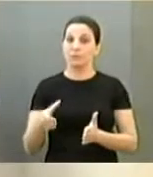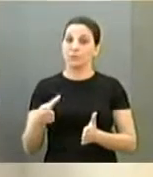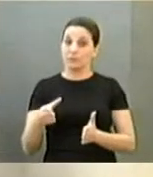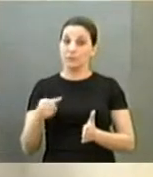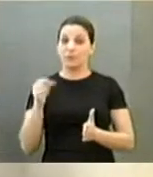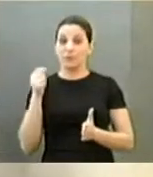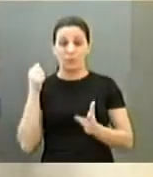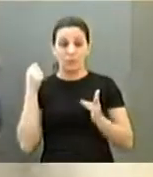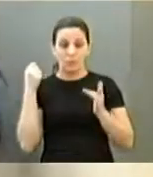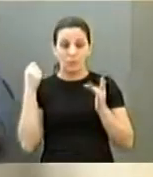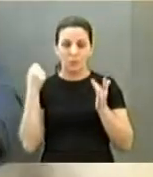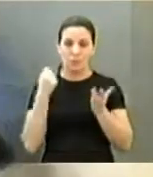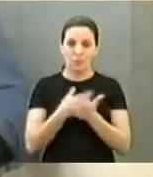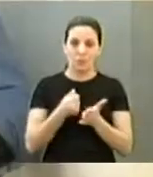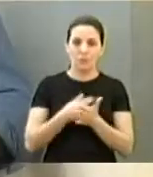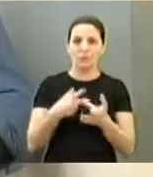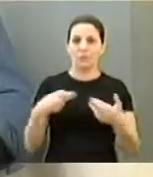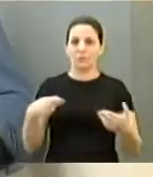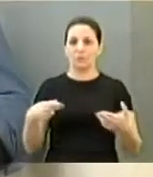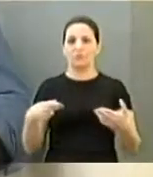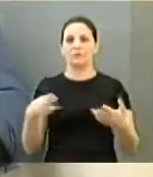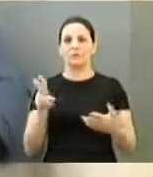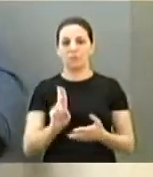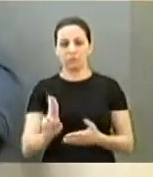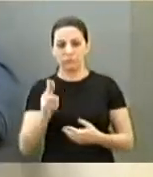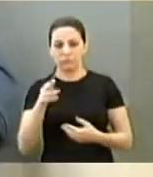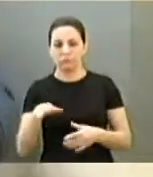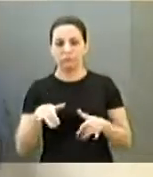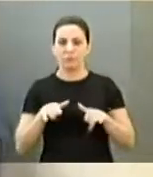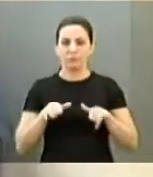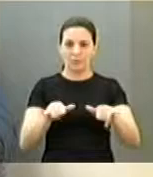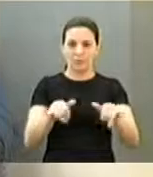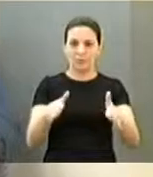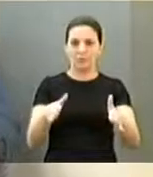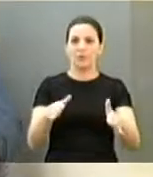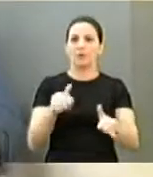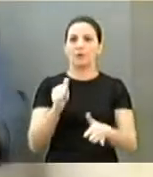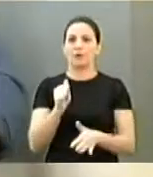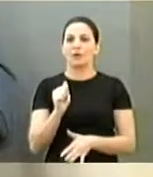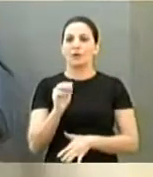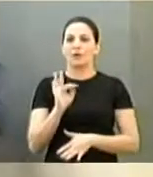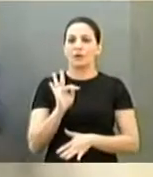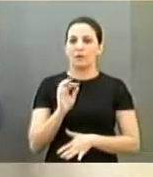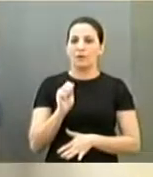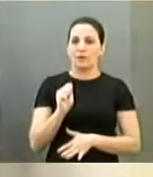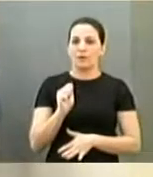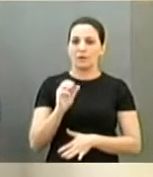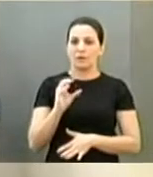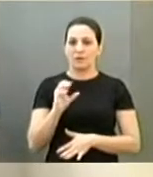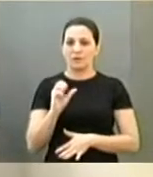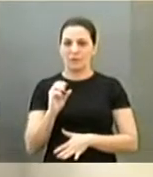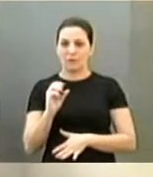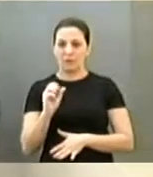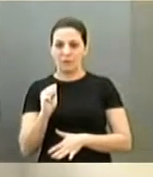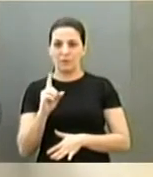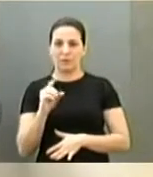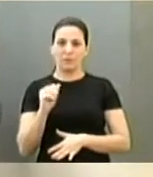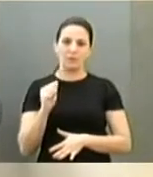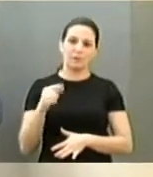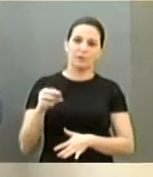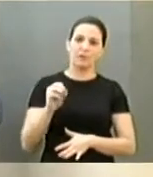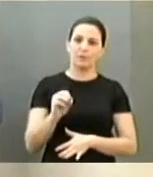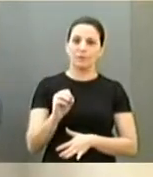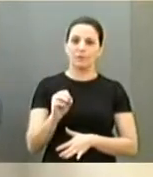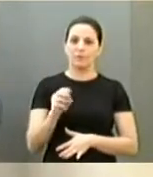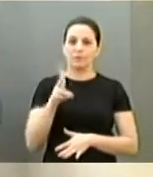de fazer compra lá. Sou um cliente lá, que é o Atacadão. Tenho visto a